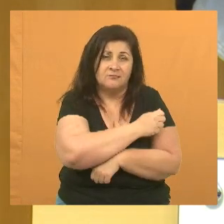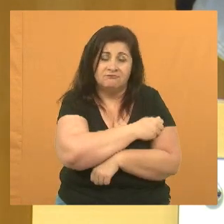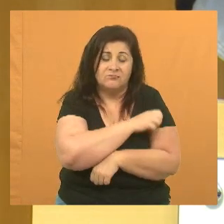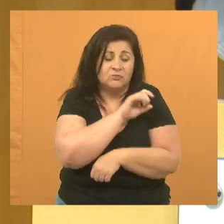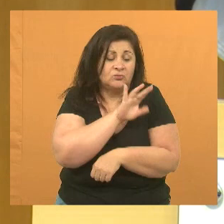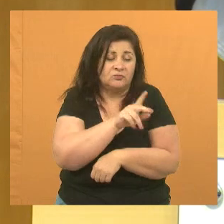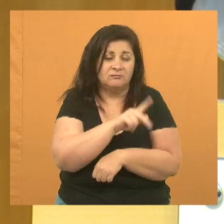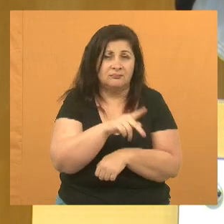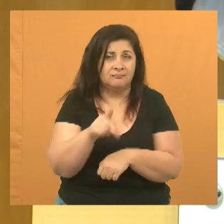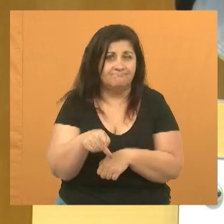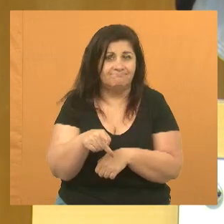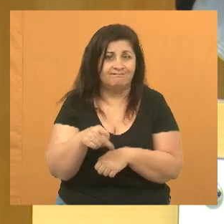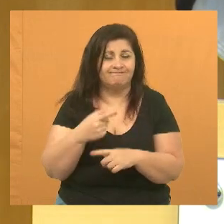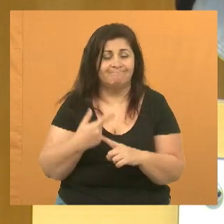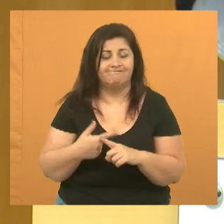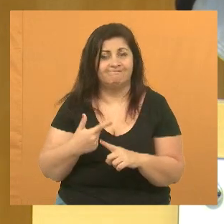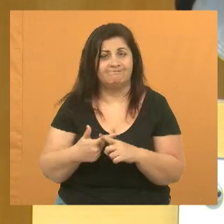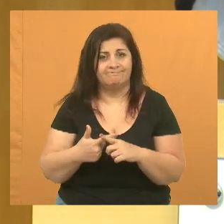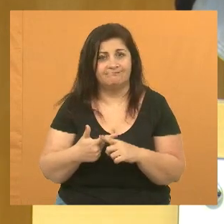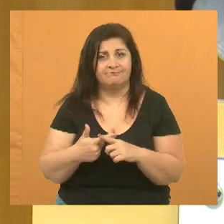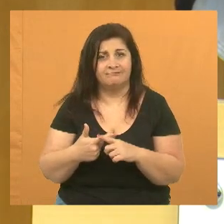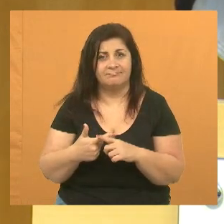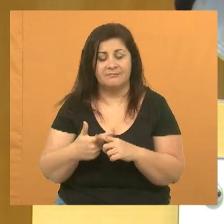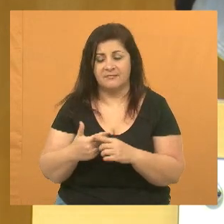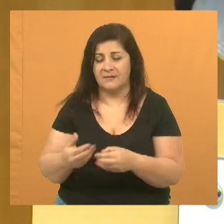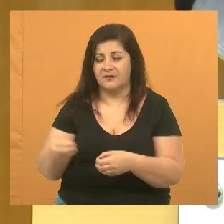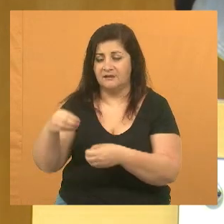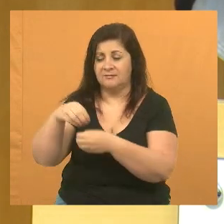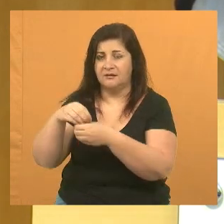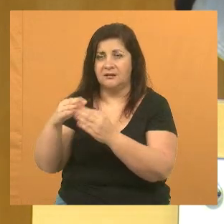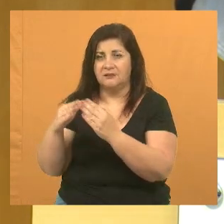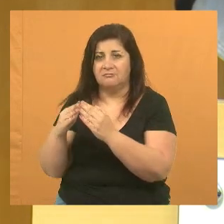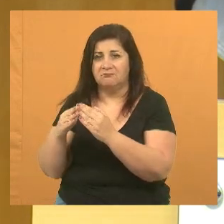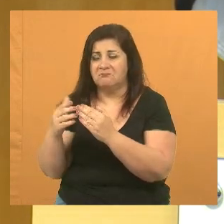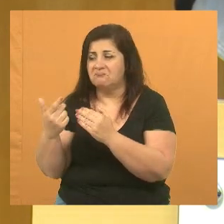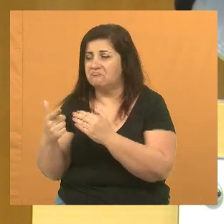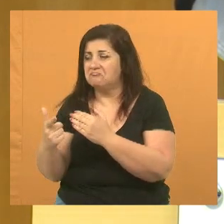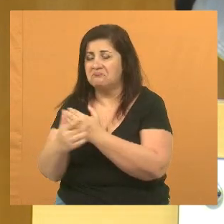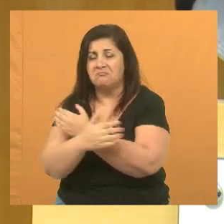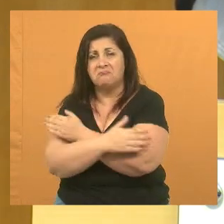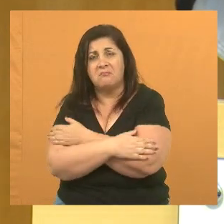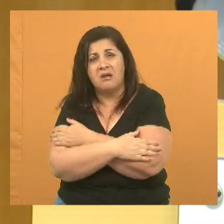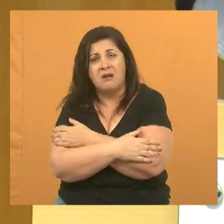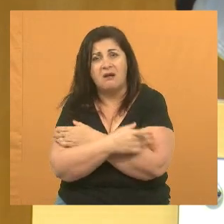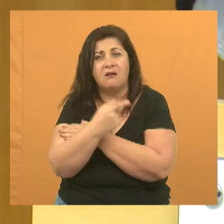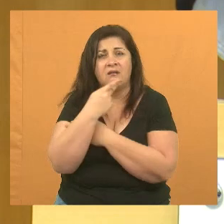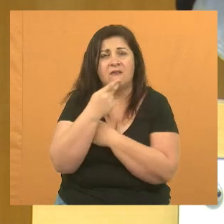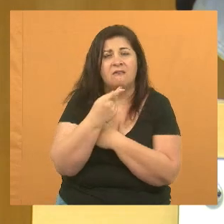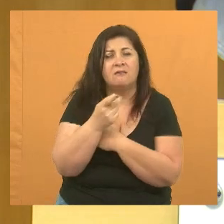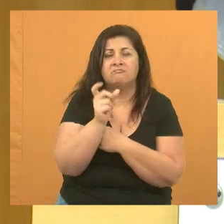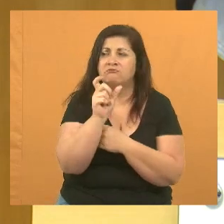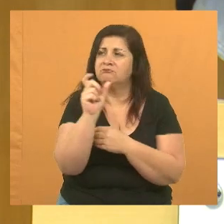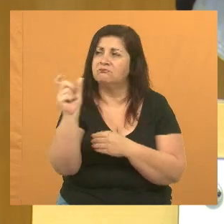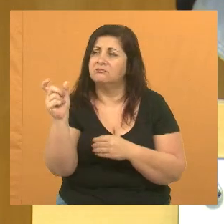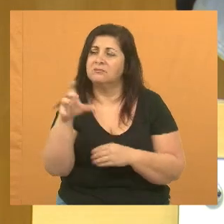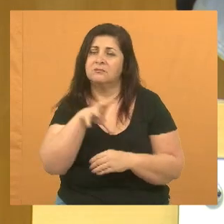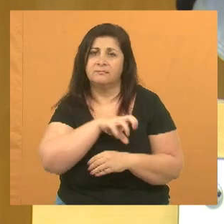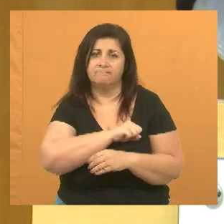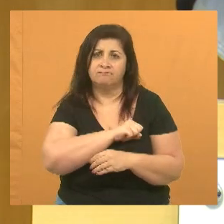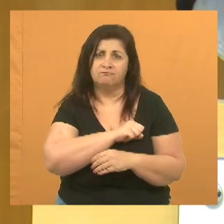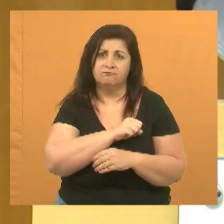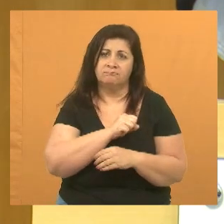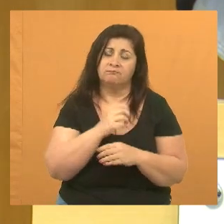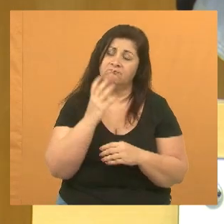sala de aula, porque está se perdendo o hábito, né, de abraçar, de falar uma palavra bonita.